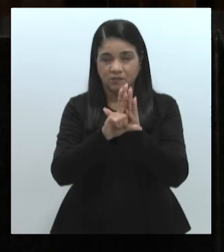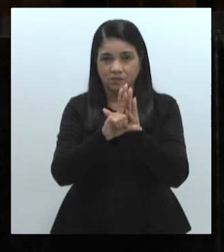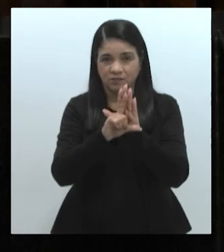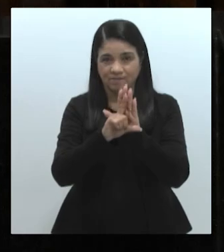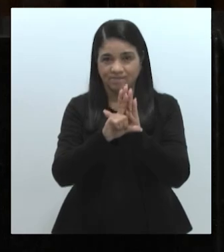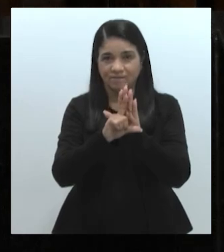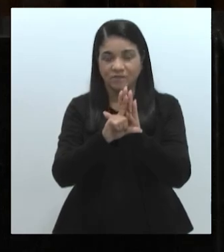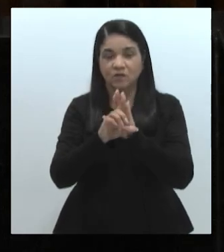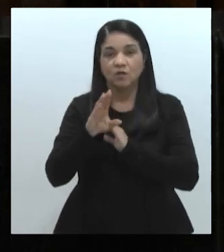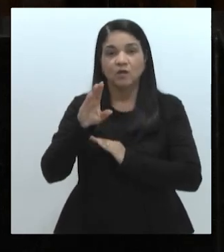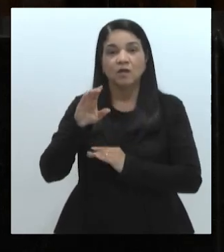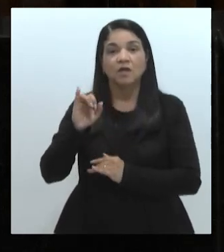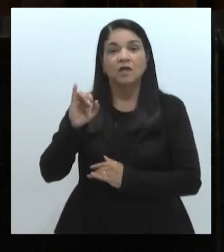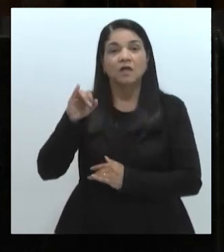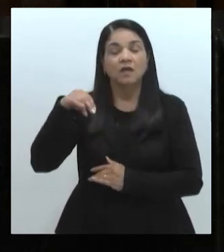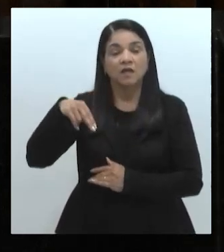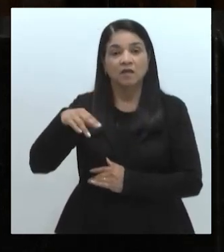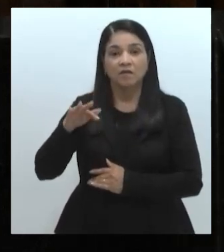infraconstitucionais. Em